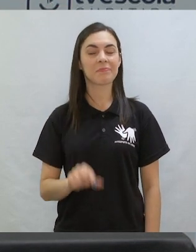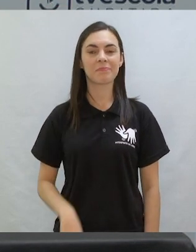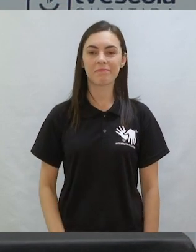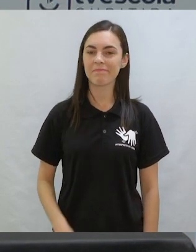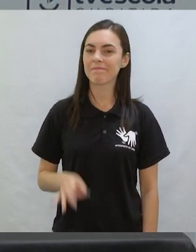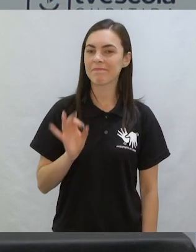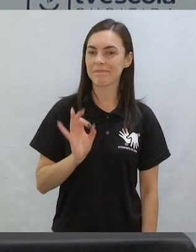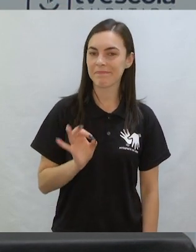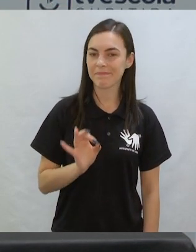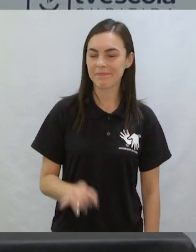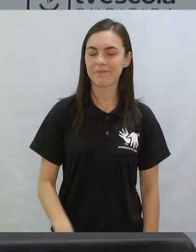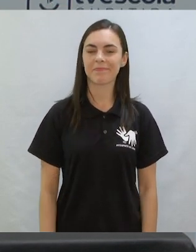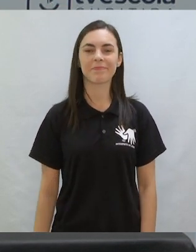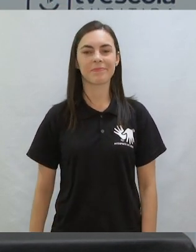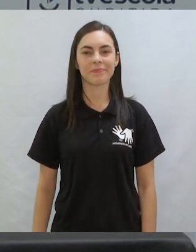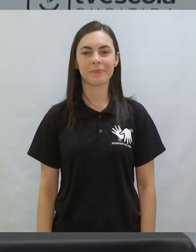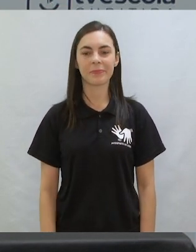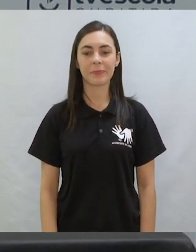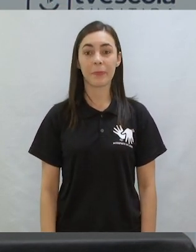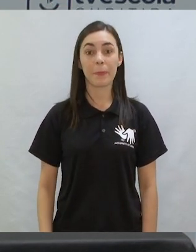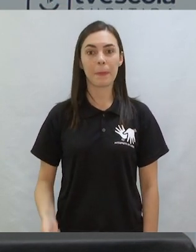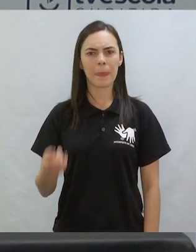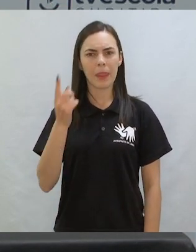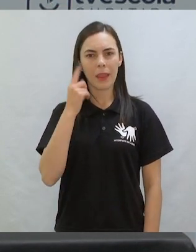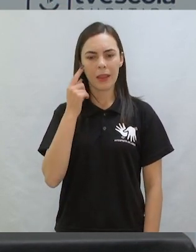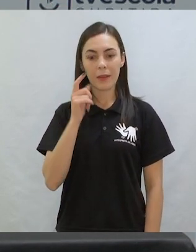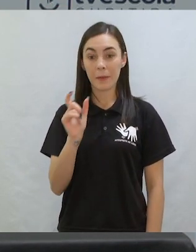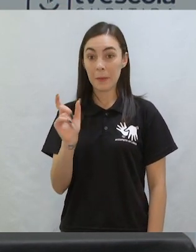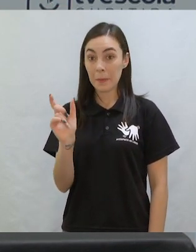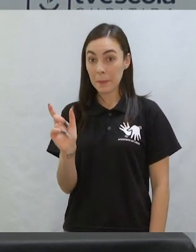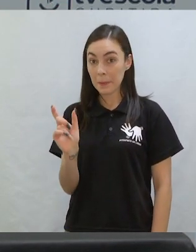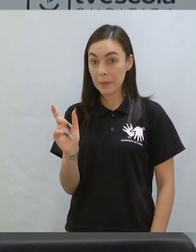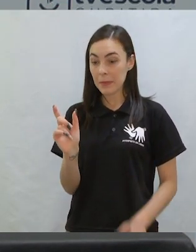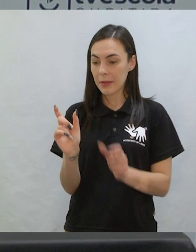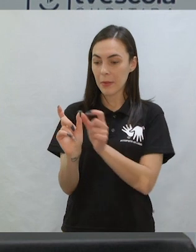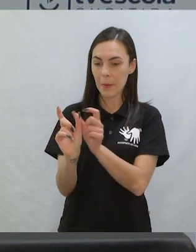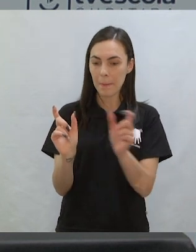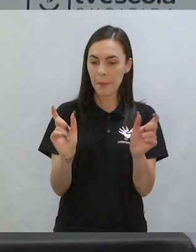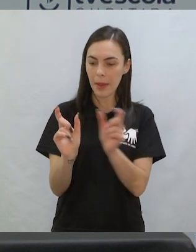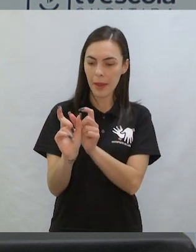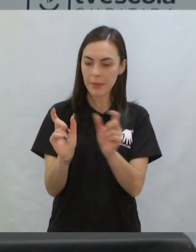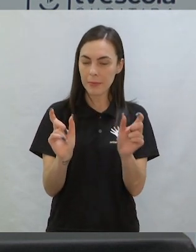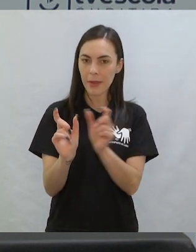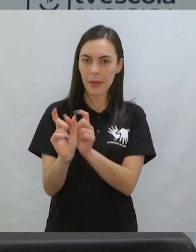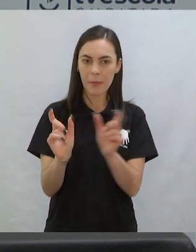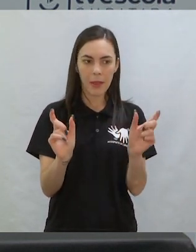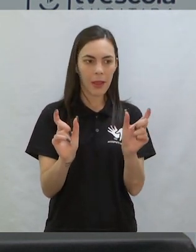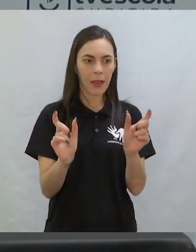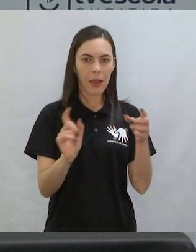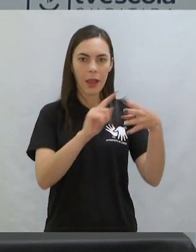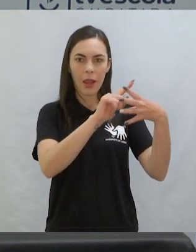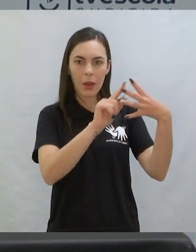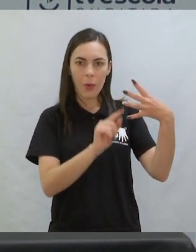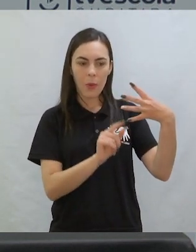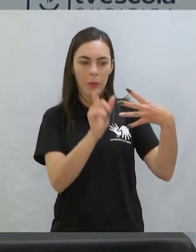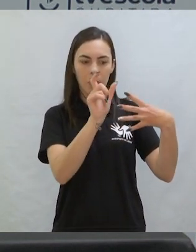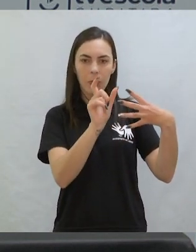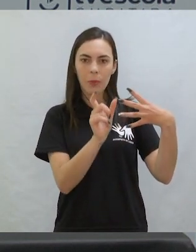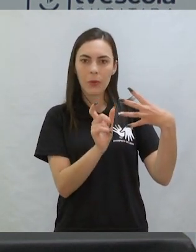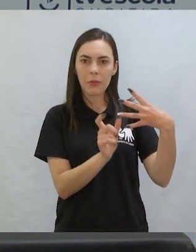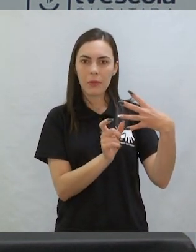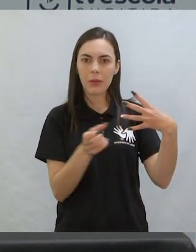lua. Muito bem. Então vejam, de uma palavra, nós formamos outras